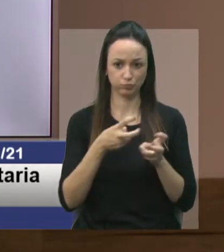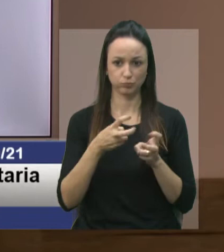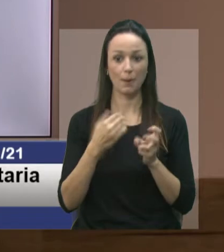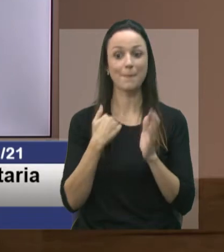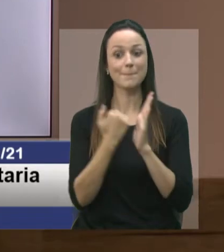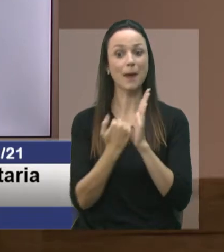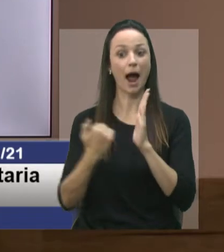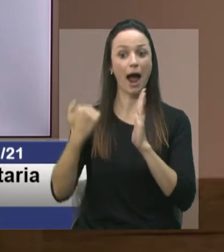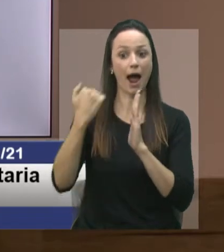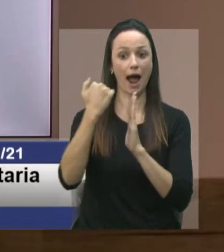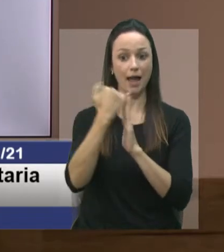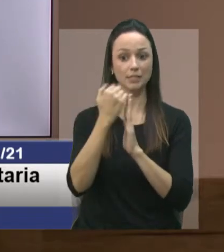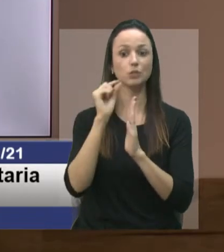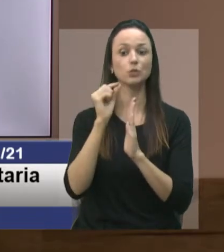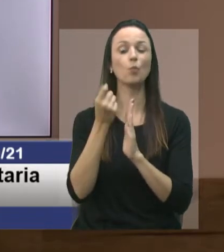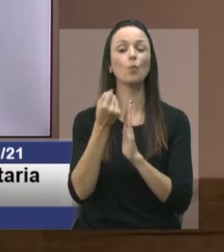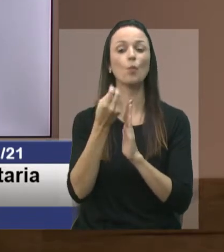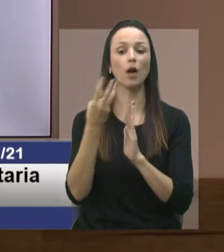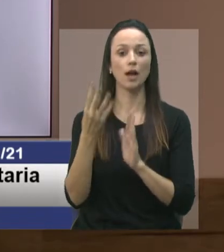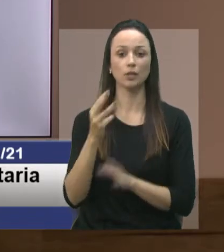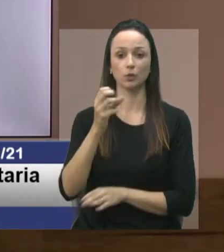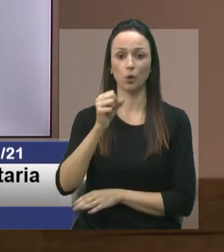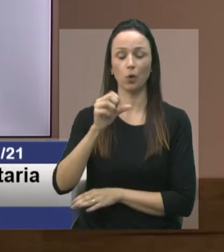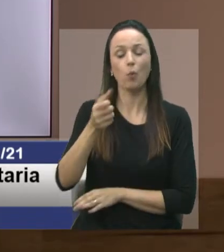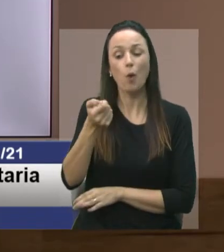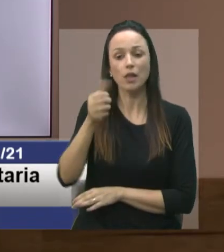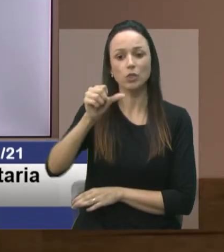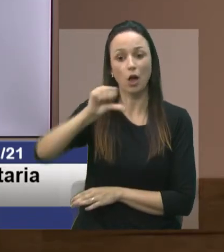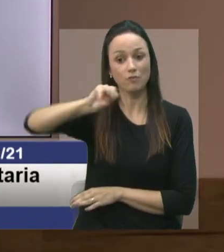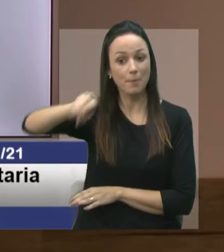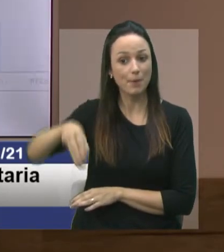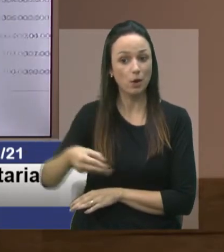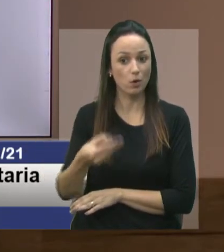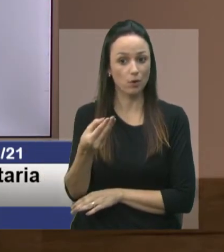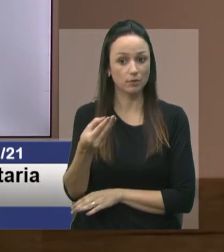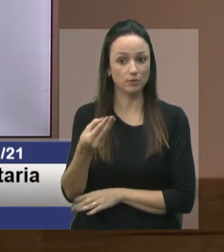de aproximadamente 9 milhões.